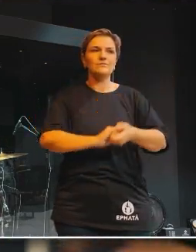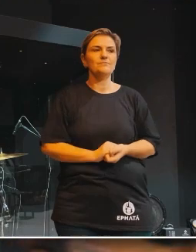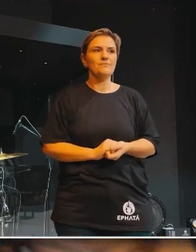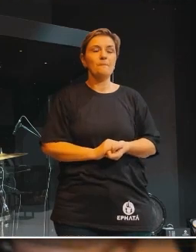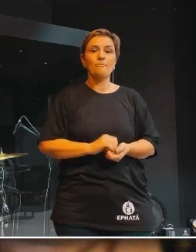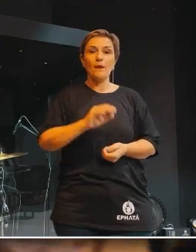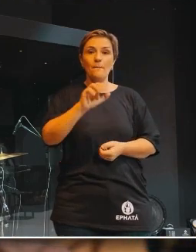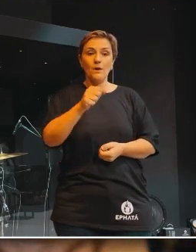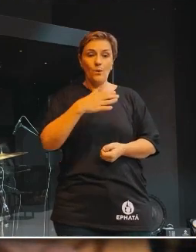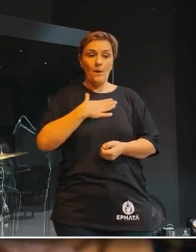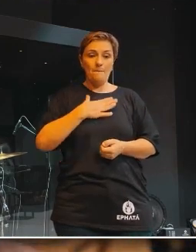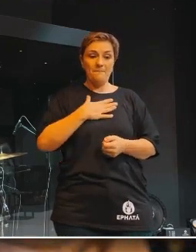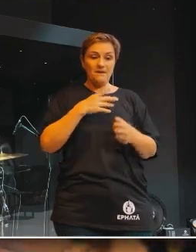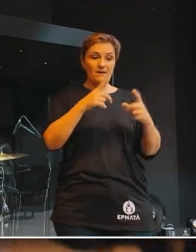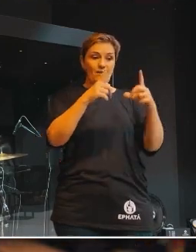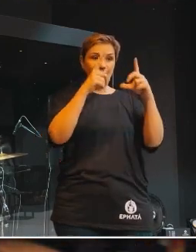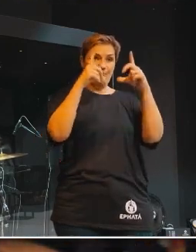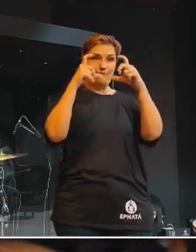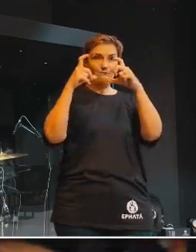pegou a minha foto